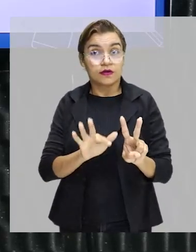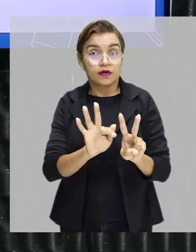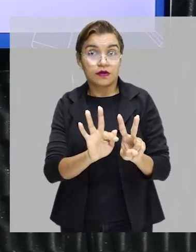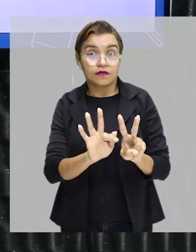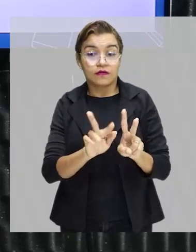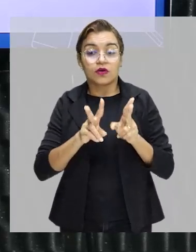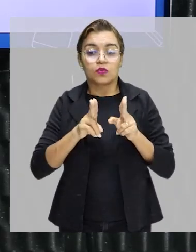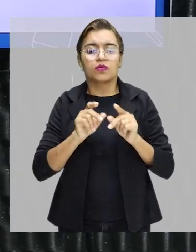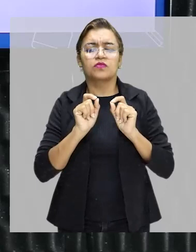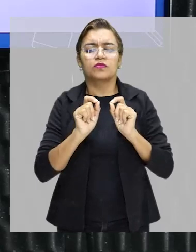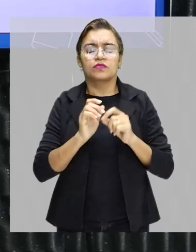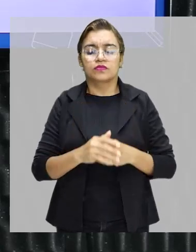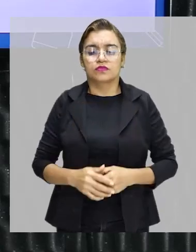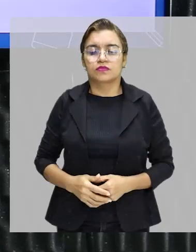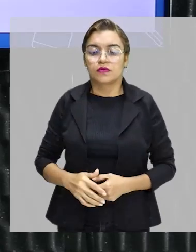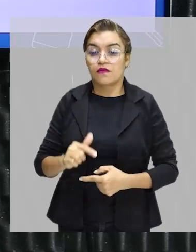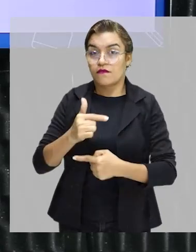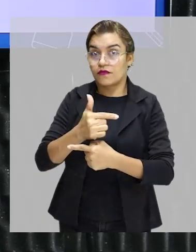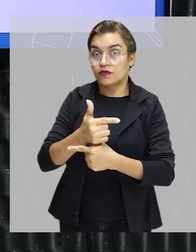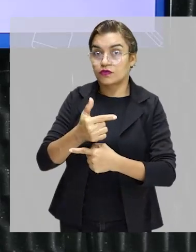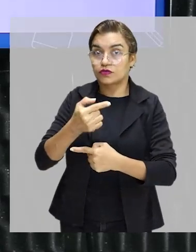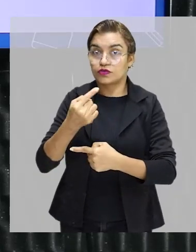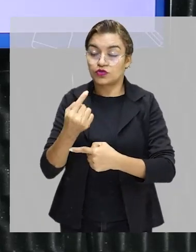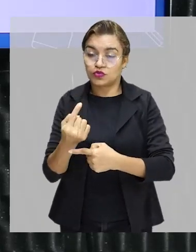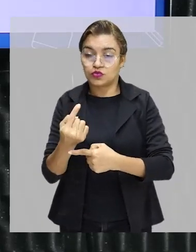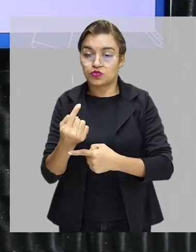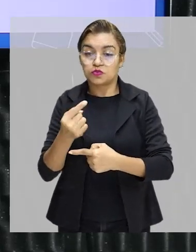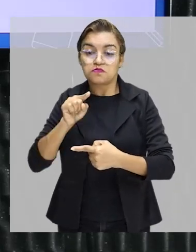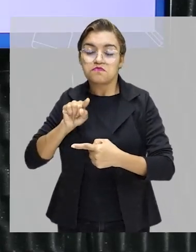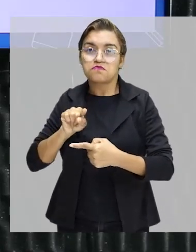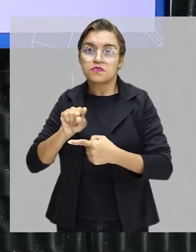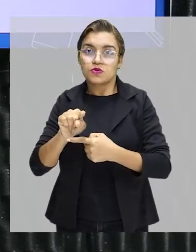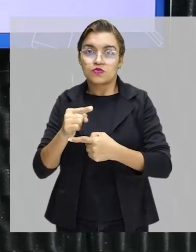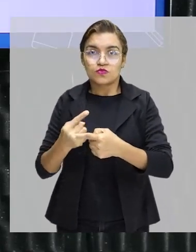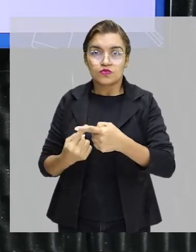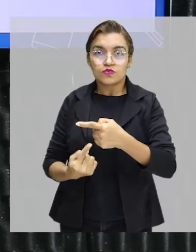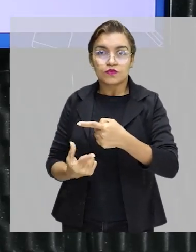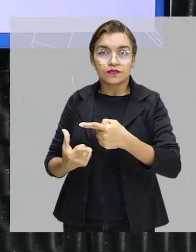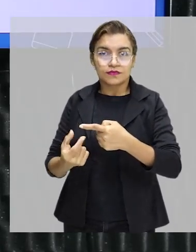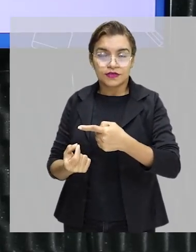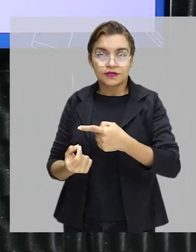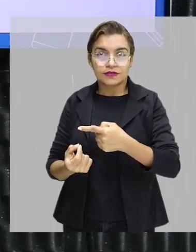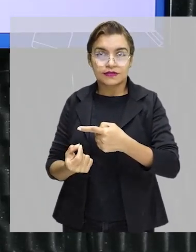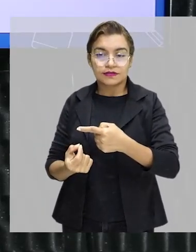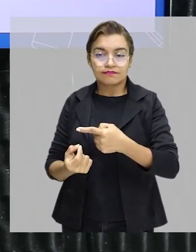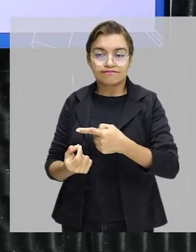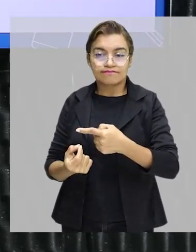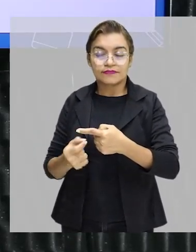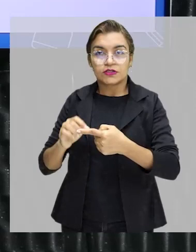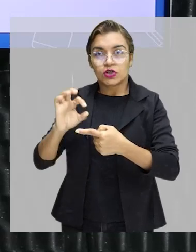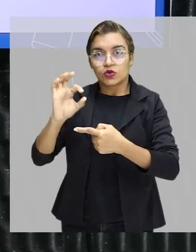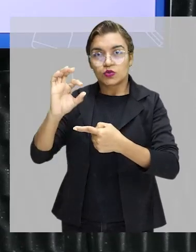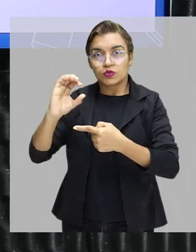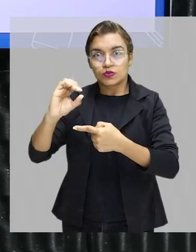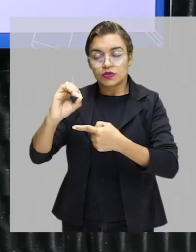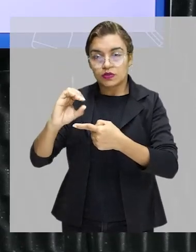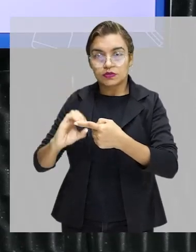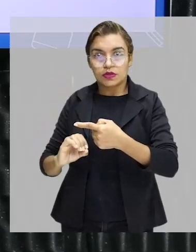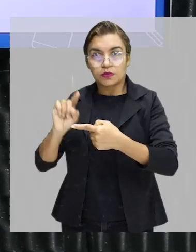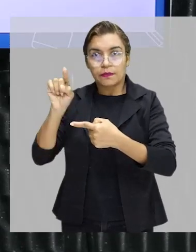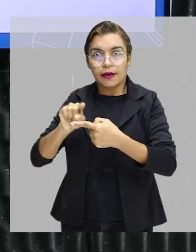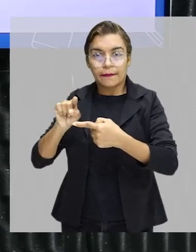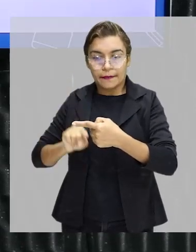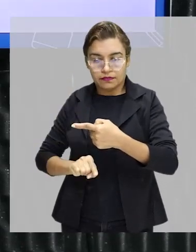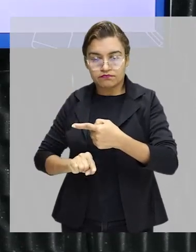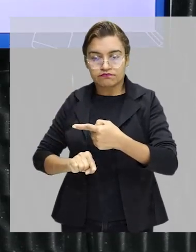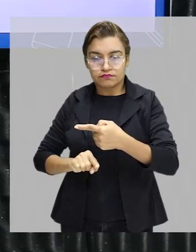ser o volume final? Vai ser 21.000 dividido por 10. Destaquei os zeros que nós podemos eliminar. Então, vai